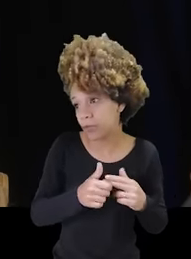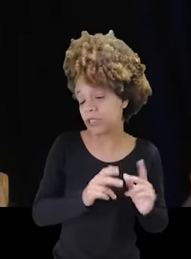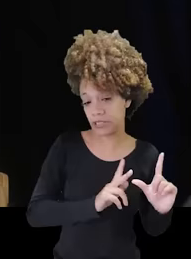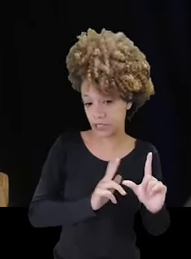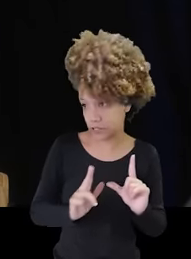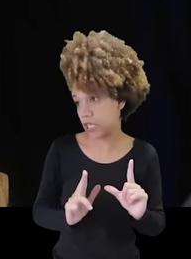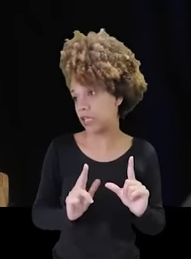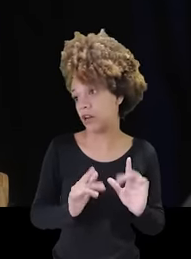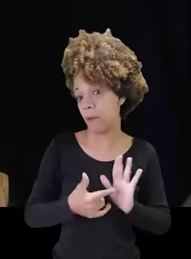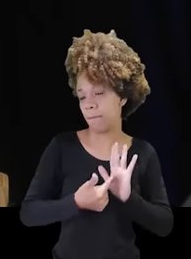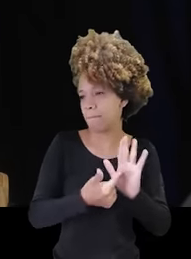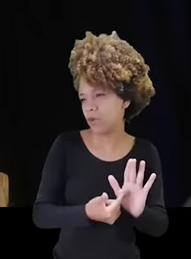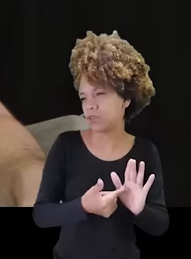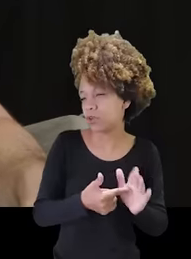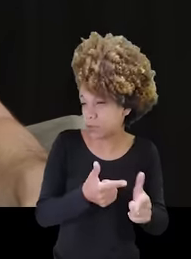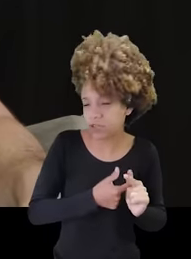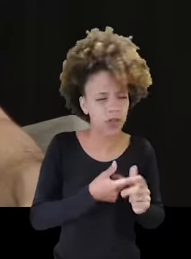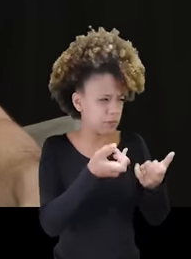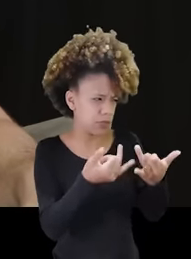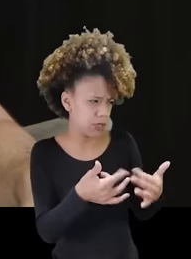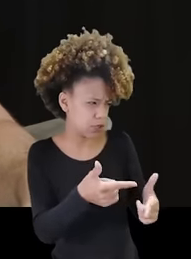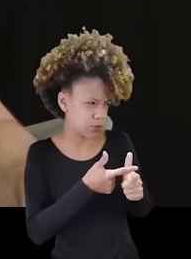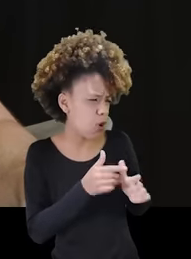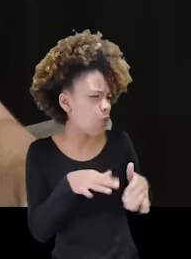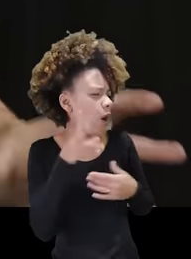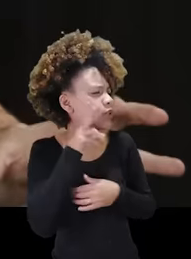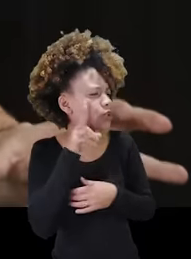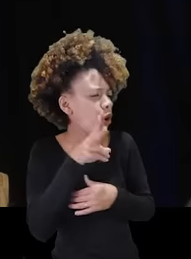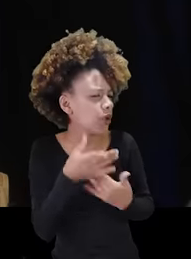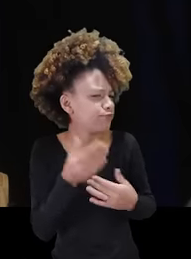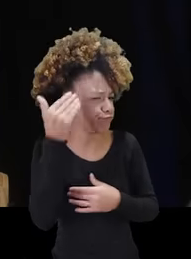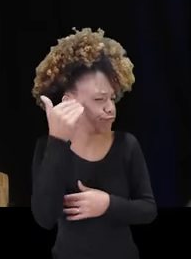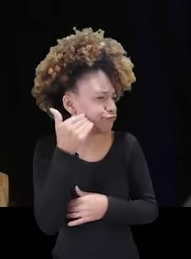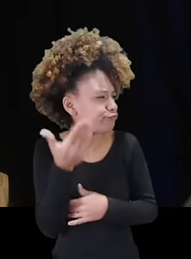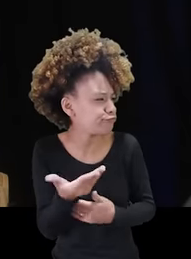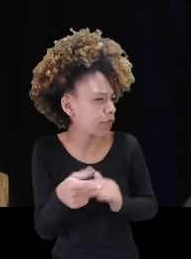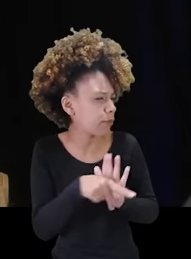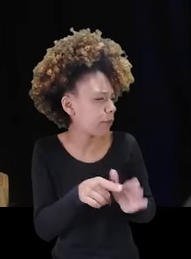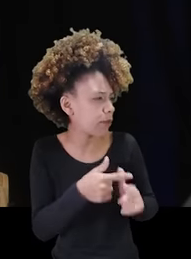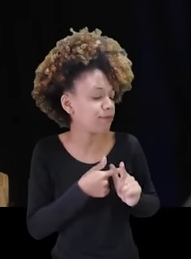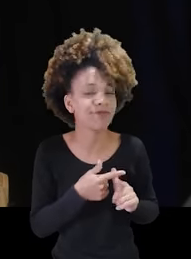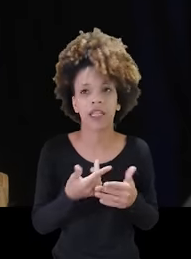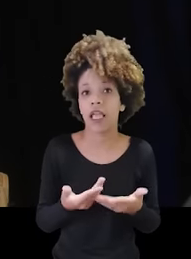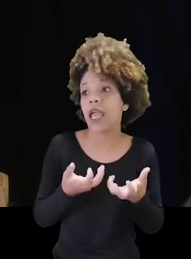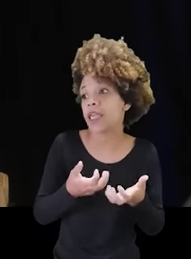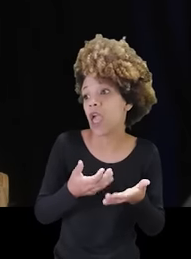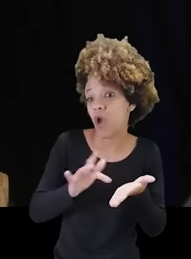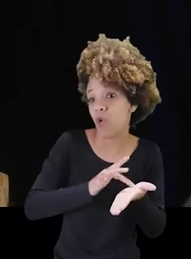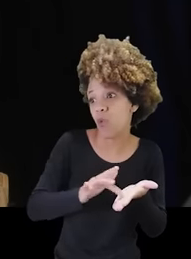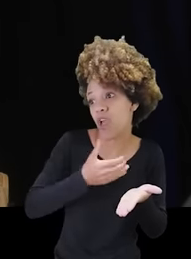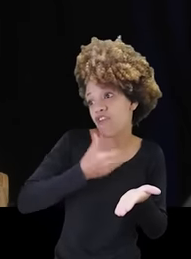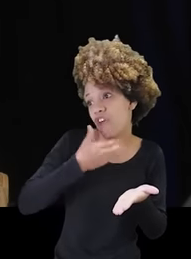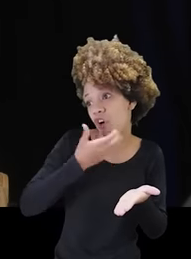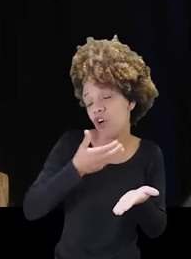Six fala muito sobre individualmente do endividamento Qual que é a história do endividamento coreano é tipo a galera quer ter o